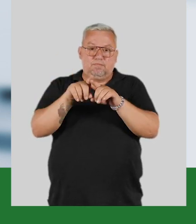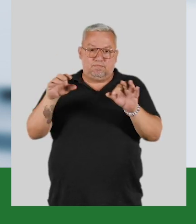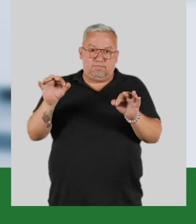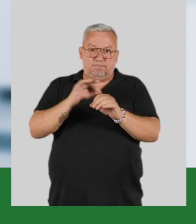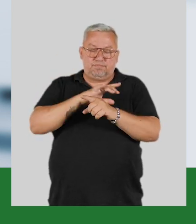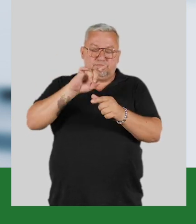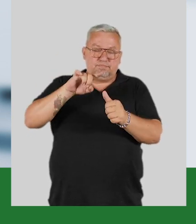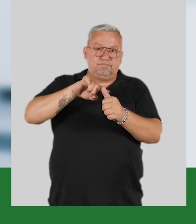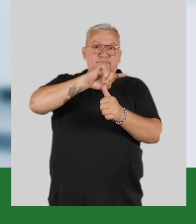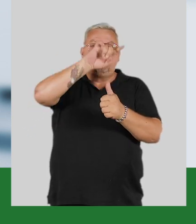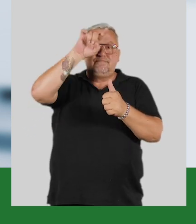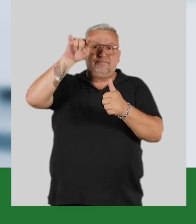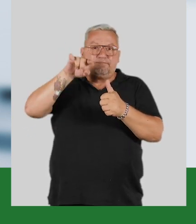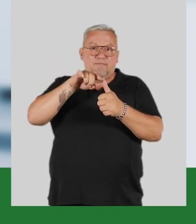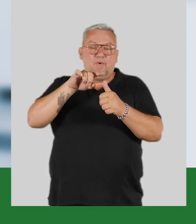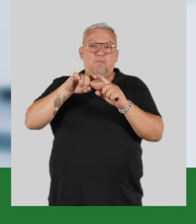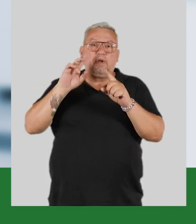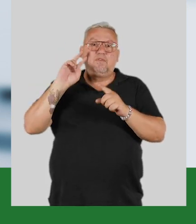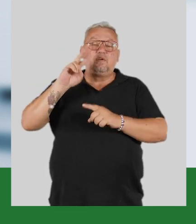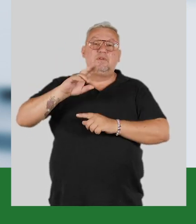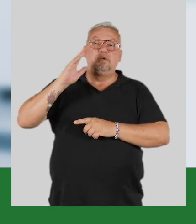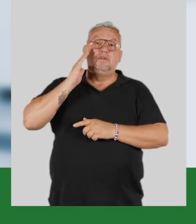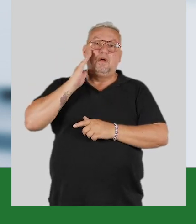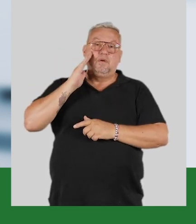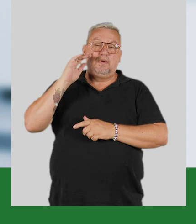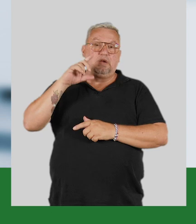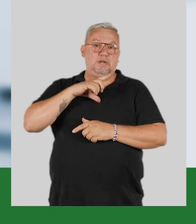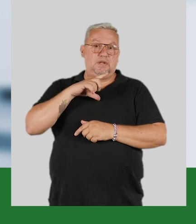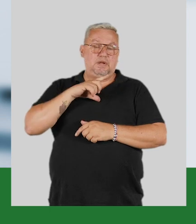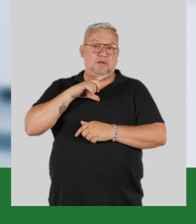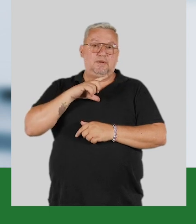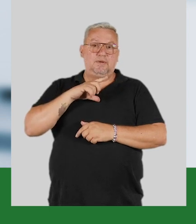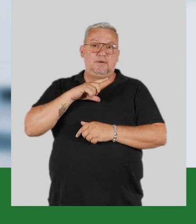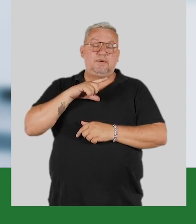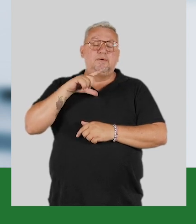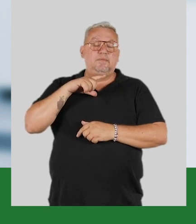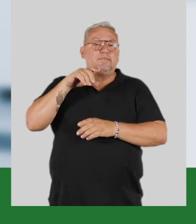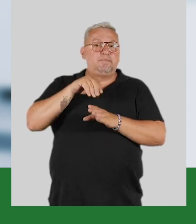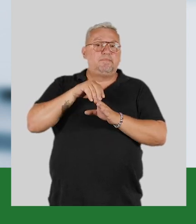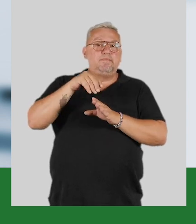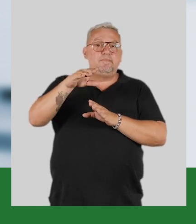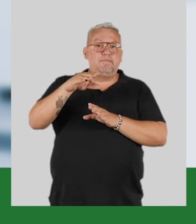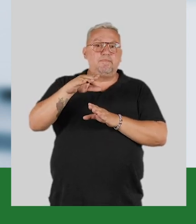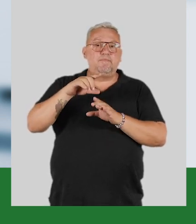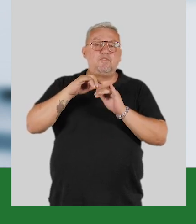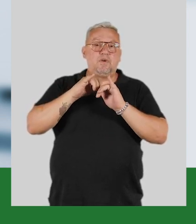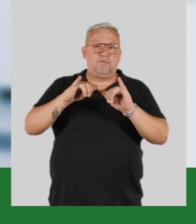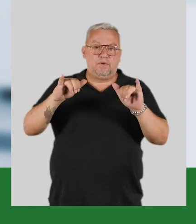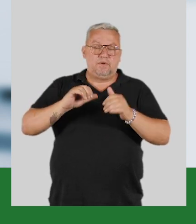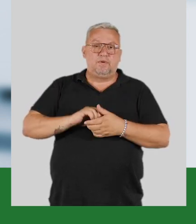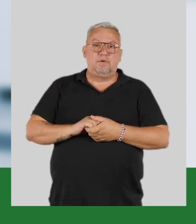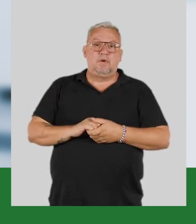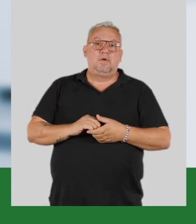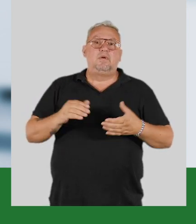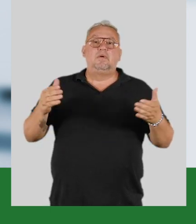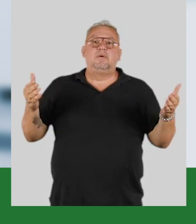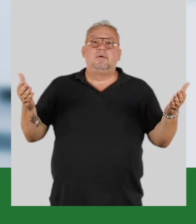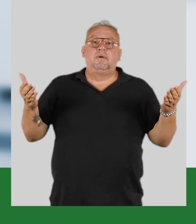vacinação para essa pessoa, embora nós temos essa recomendação de notificação.